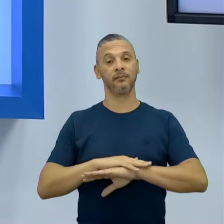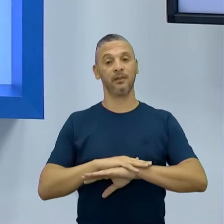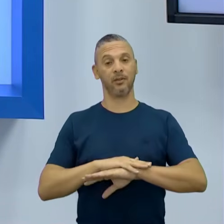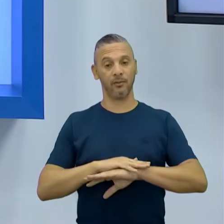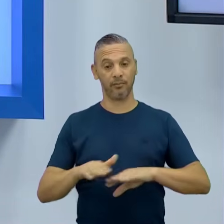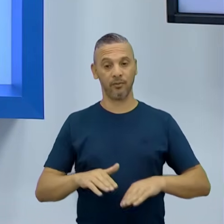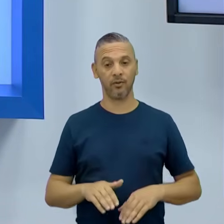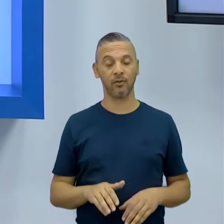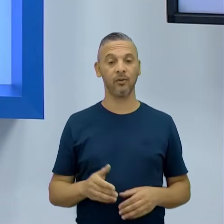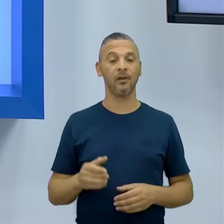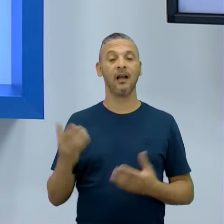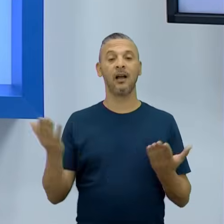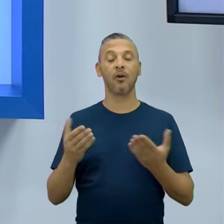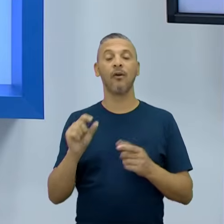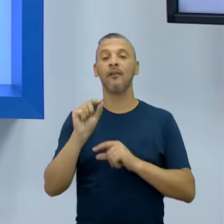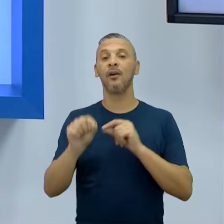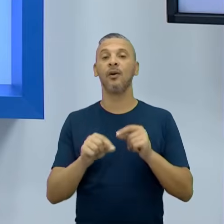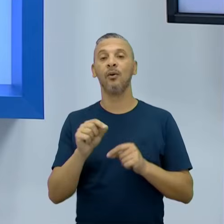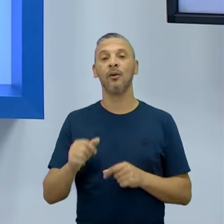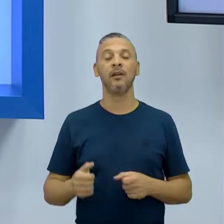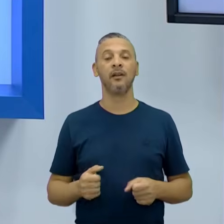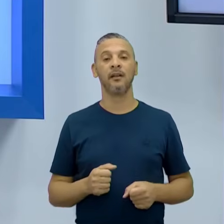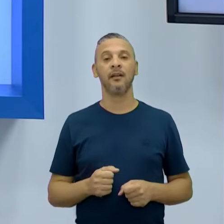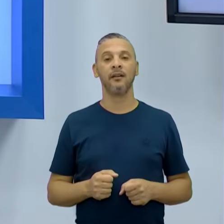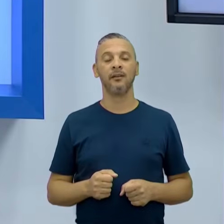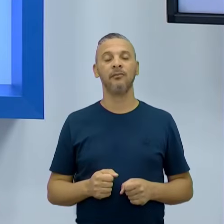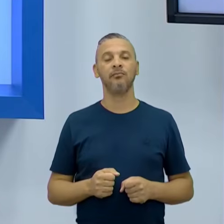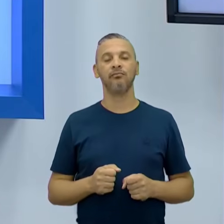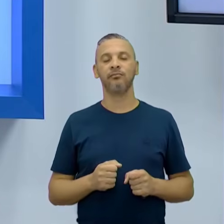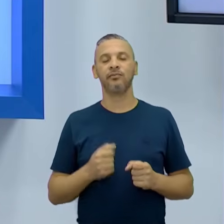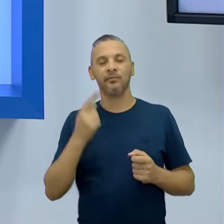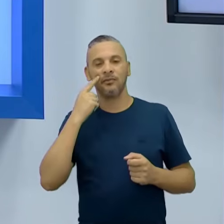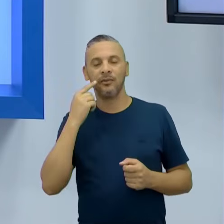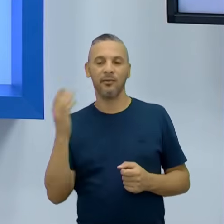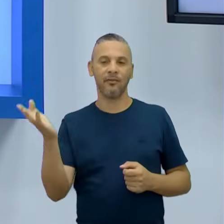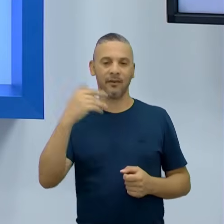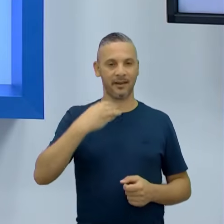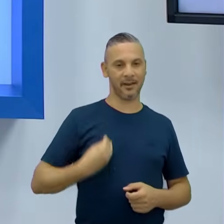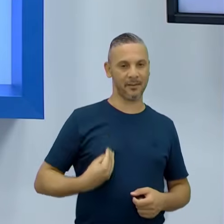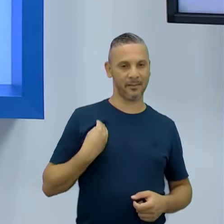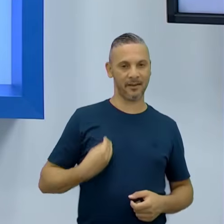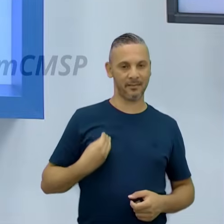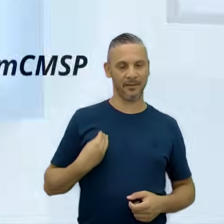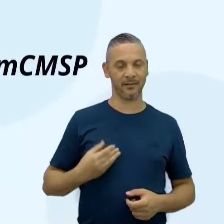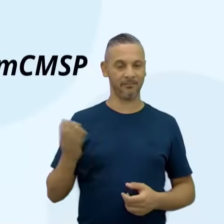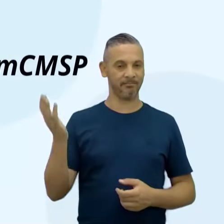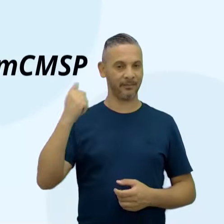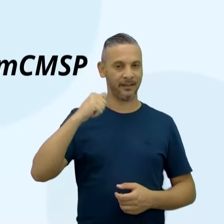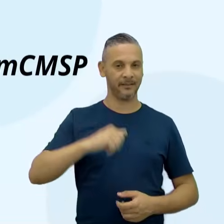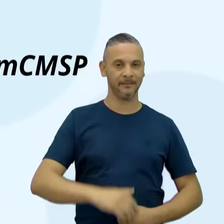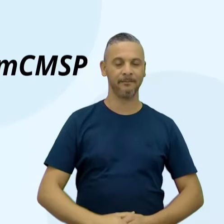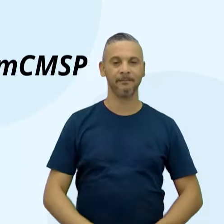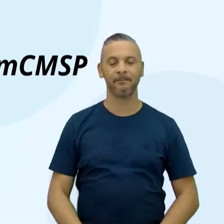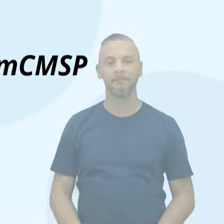aqui, vou chamar então a nossa vinheta e eu espero a sua participação. Até mais, pessoal!